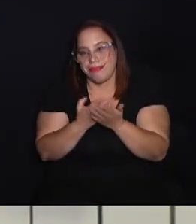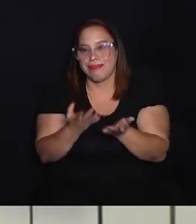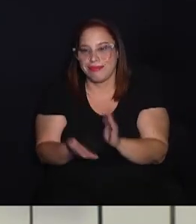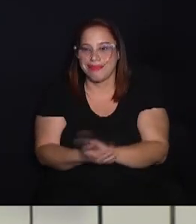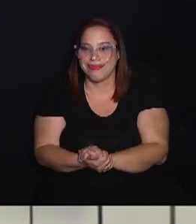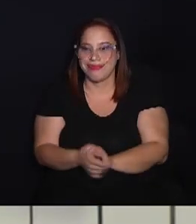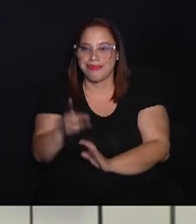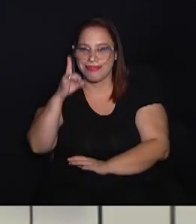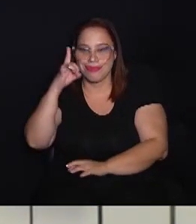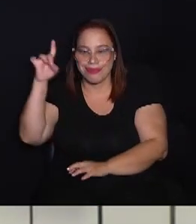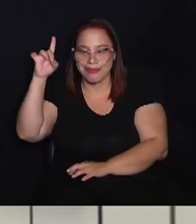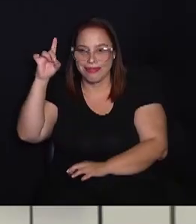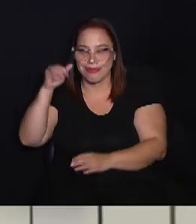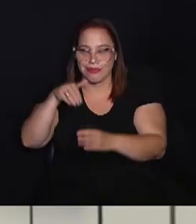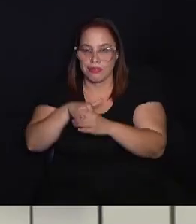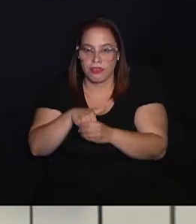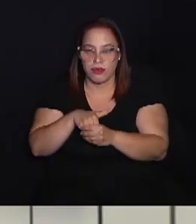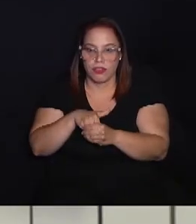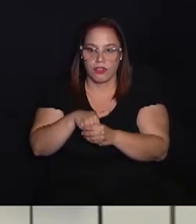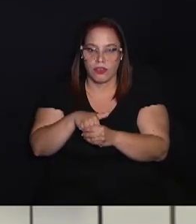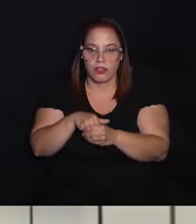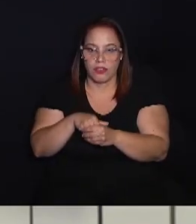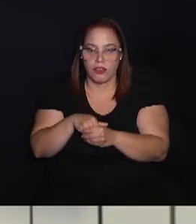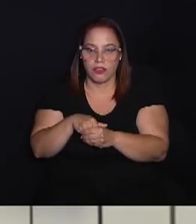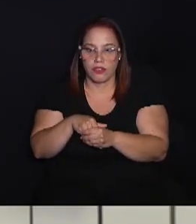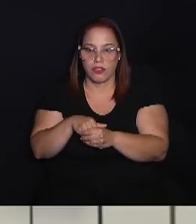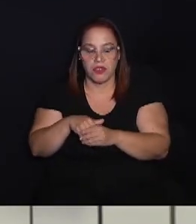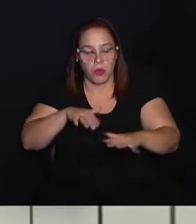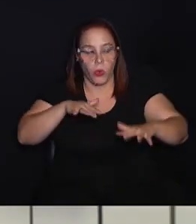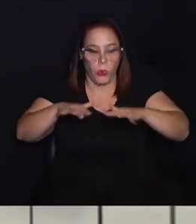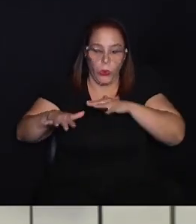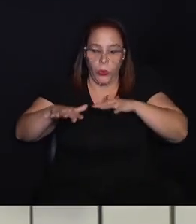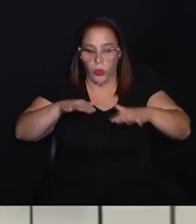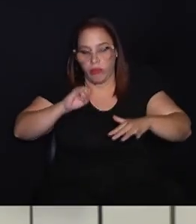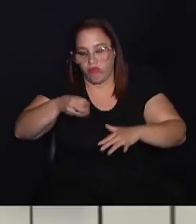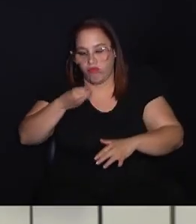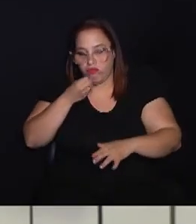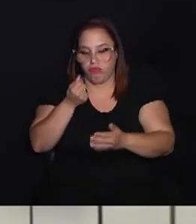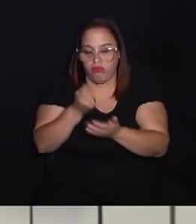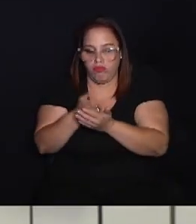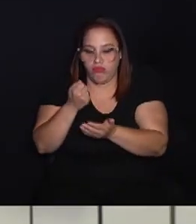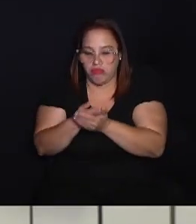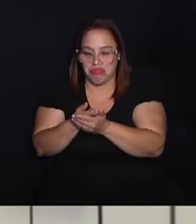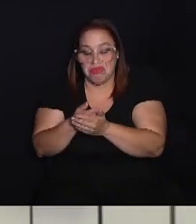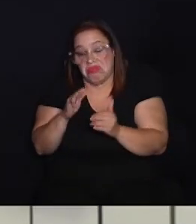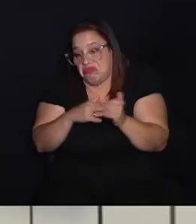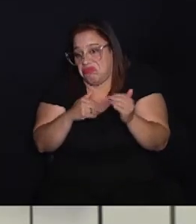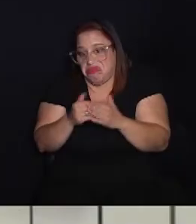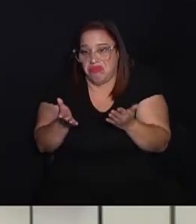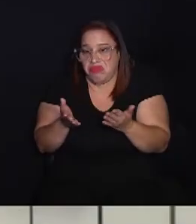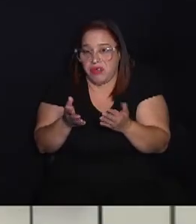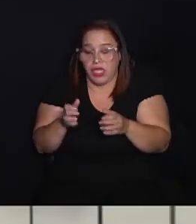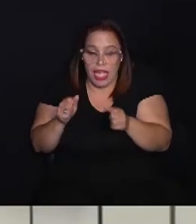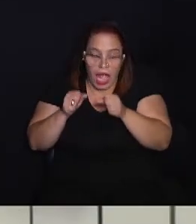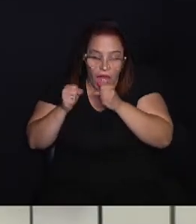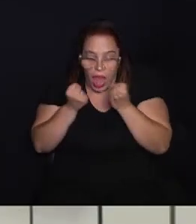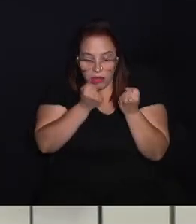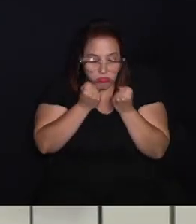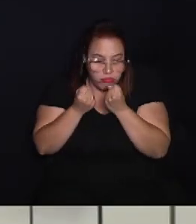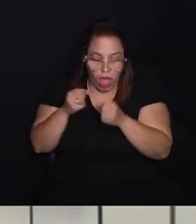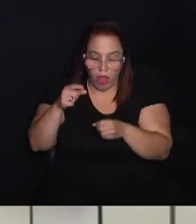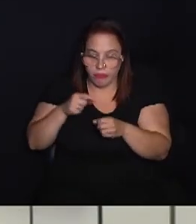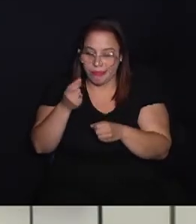encontrar panfletos e santinhos no chão, e isso é crime eleitoral. Isso incomoda o senhor? Não me incomoda muito,